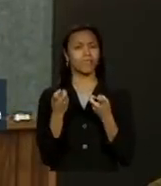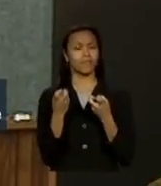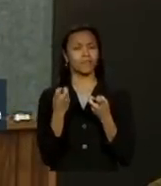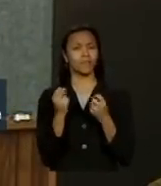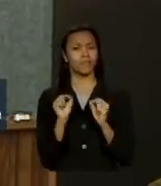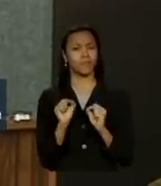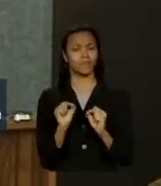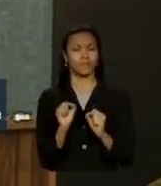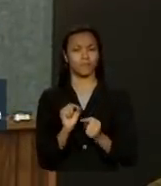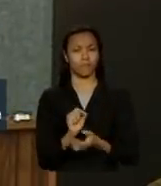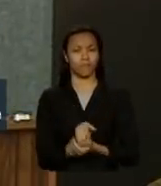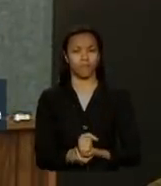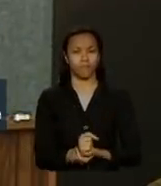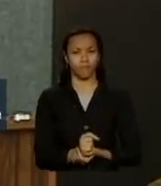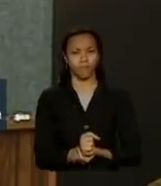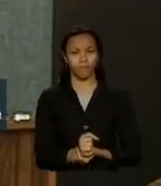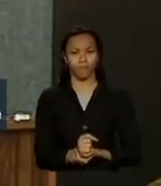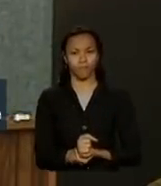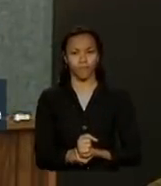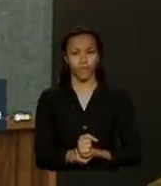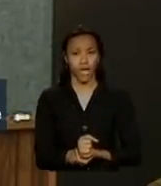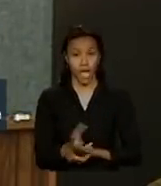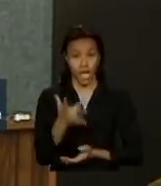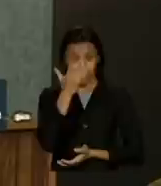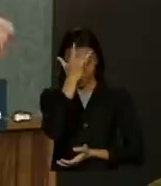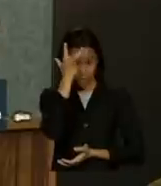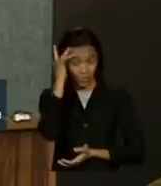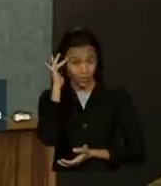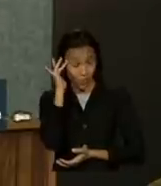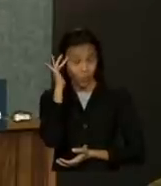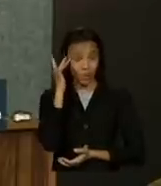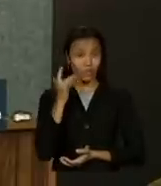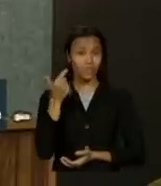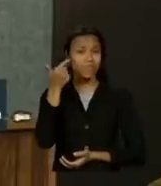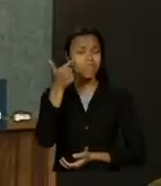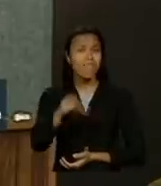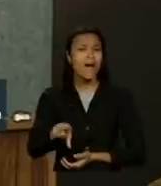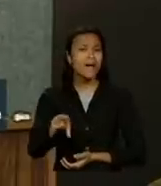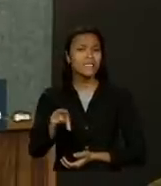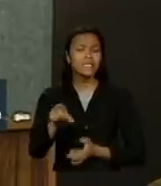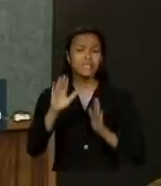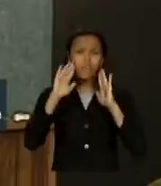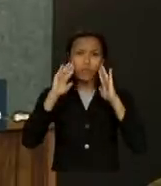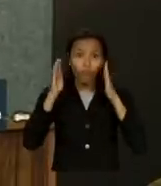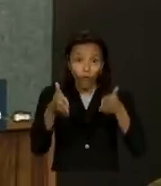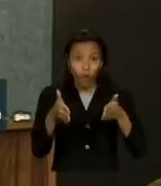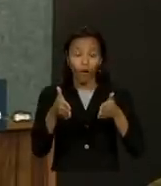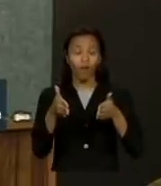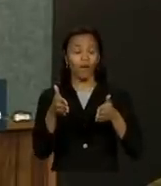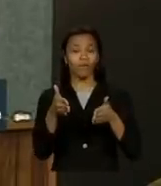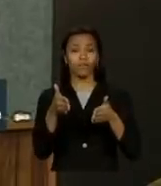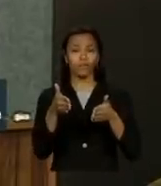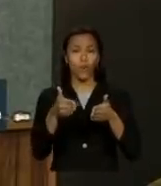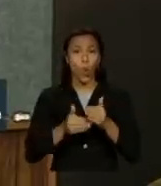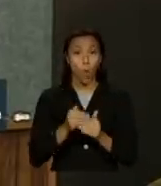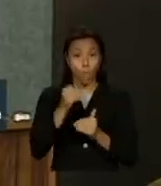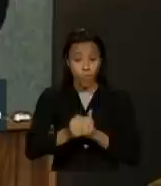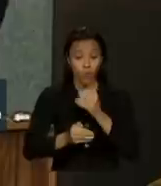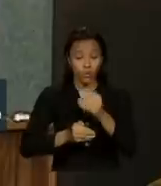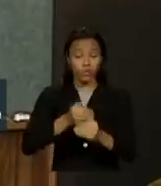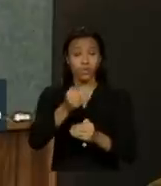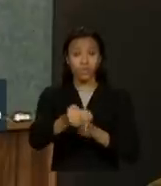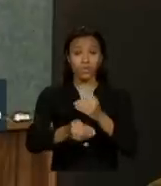repente de que o pessoal dava mais atenção ao processo